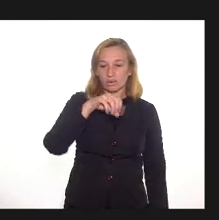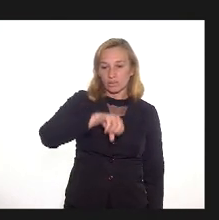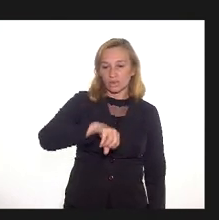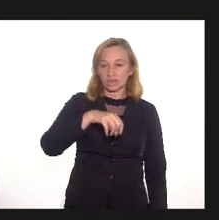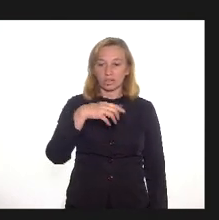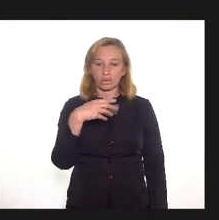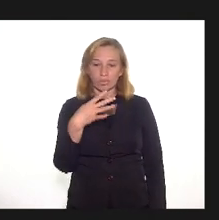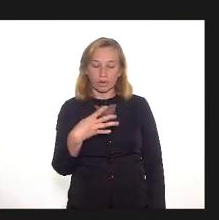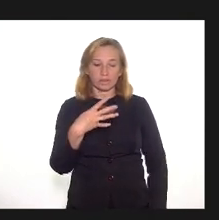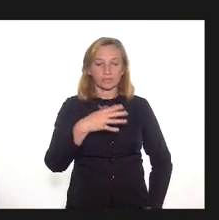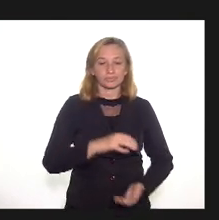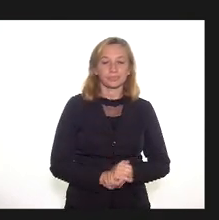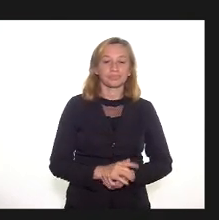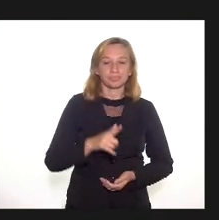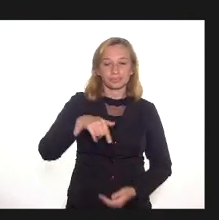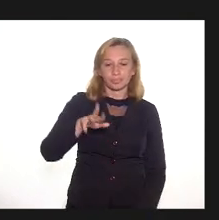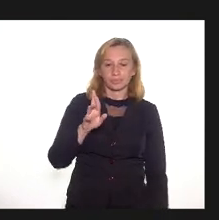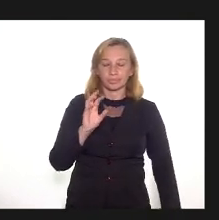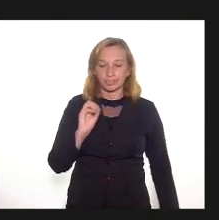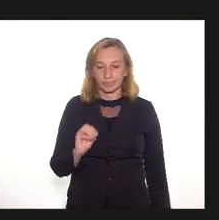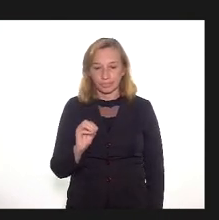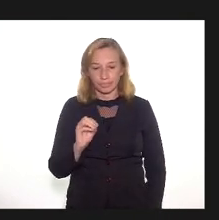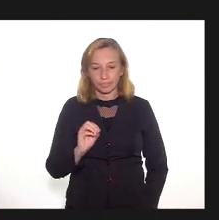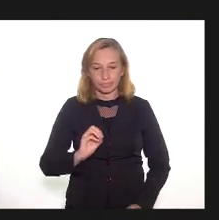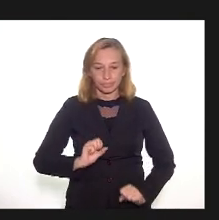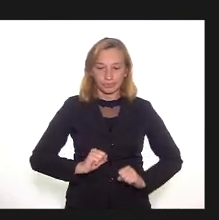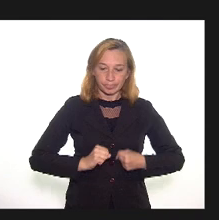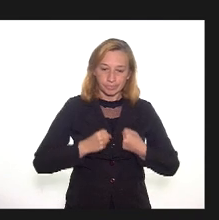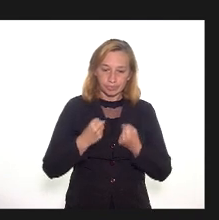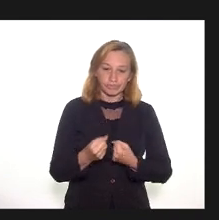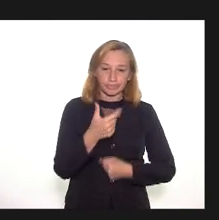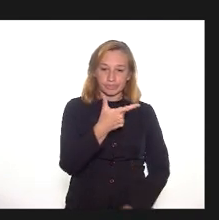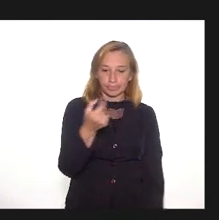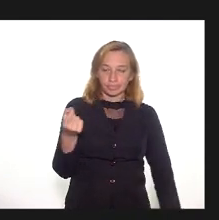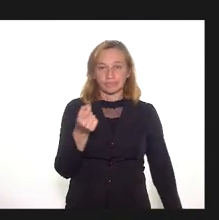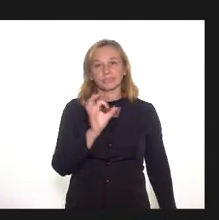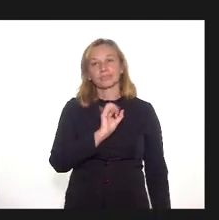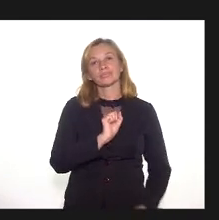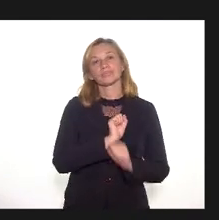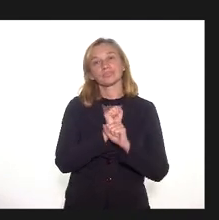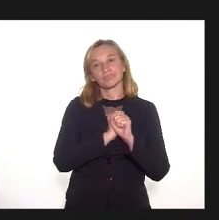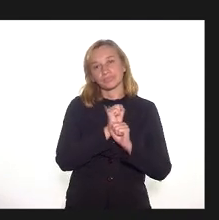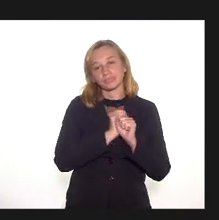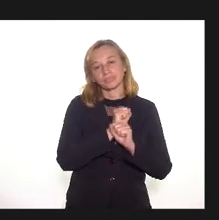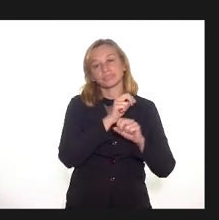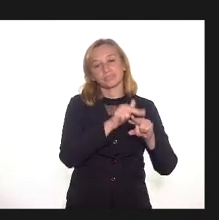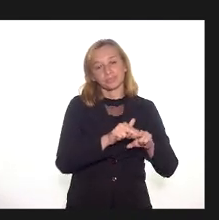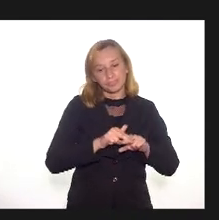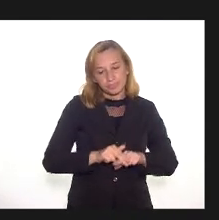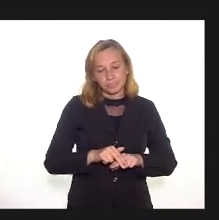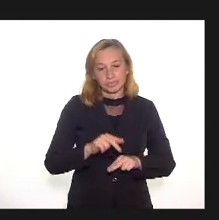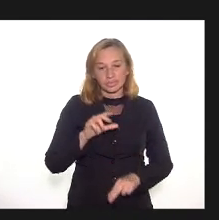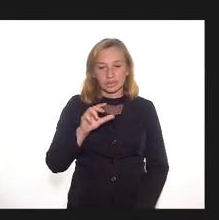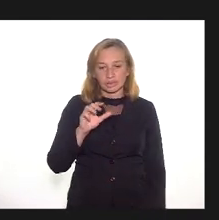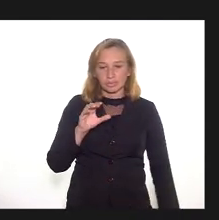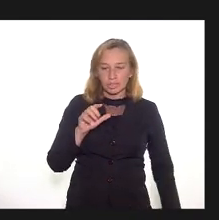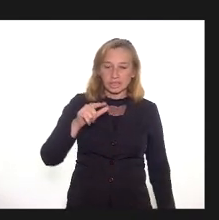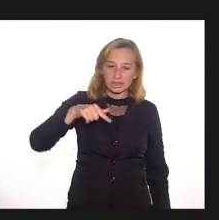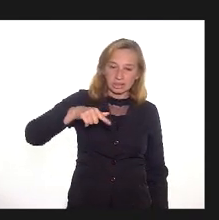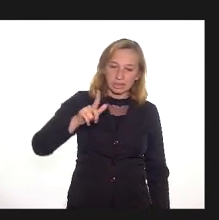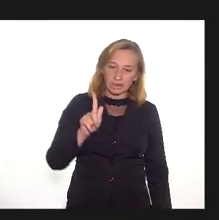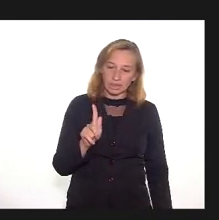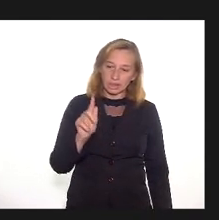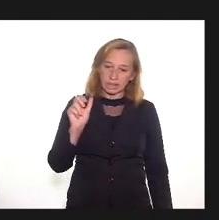quilombo resistiu 100 anos por isso que gangazumba e